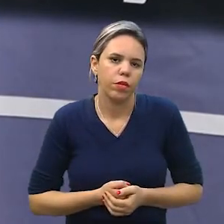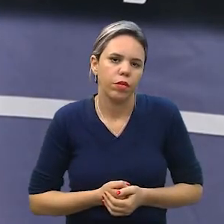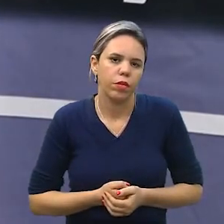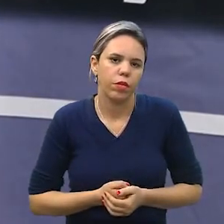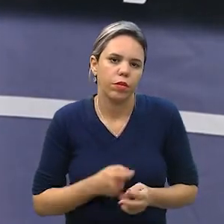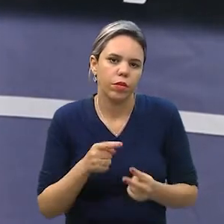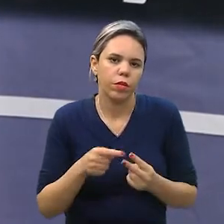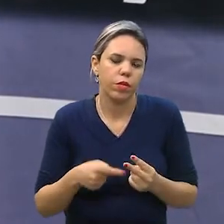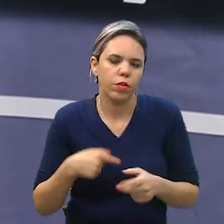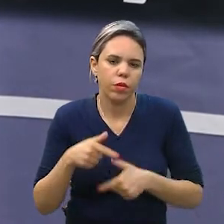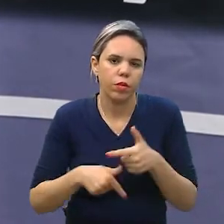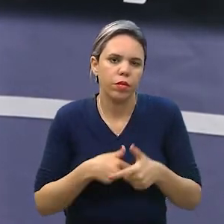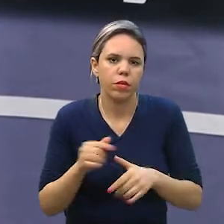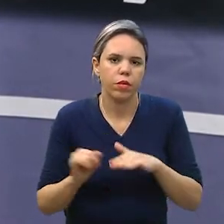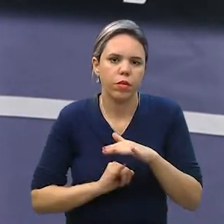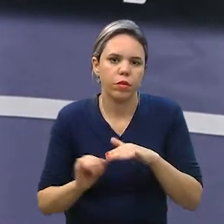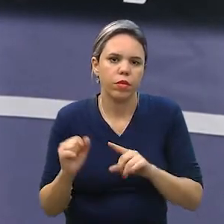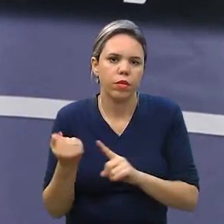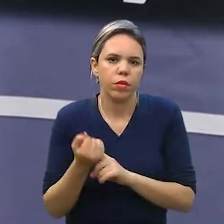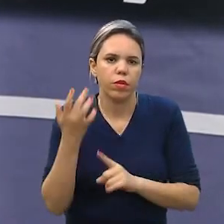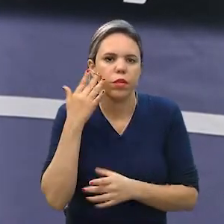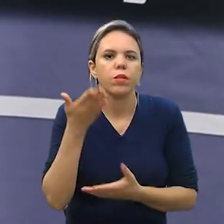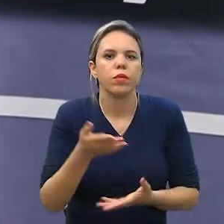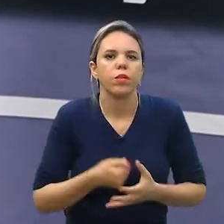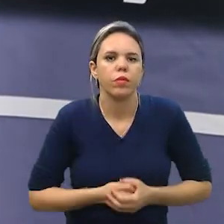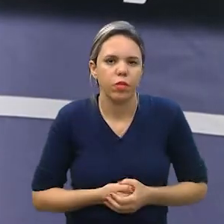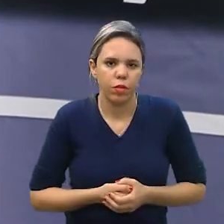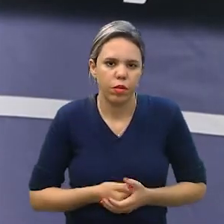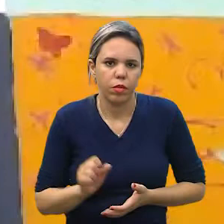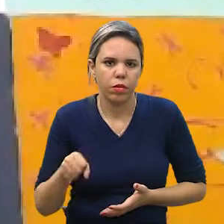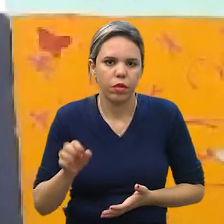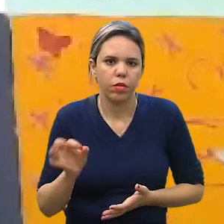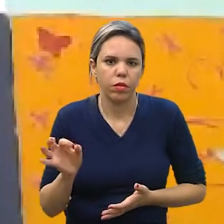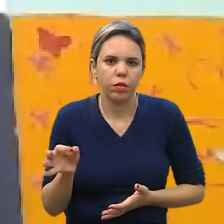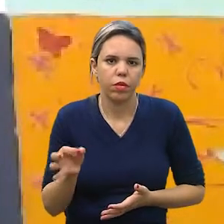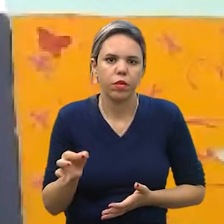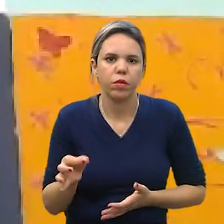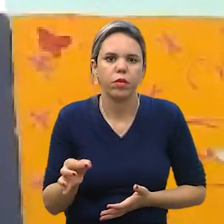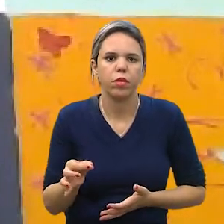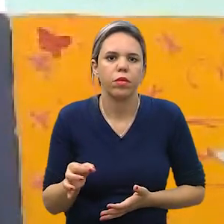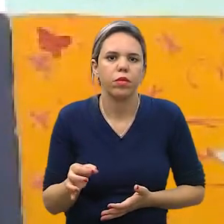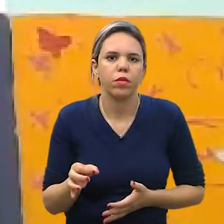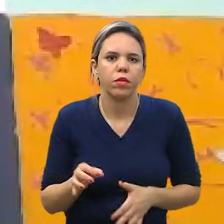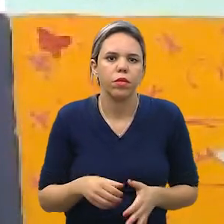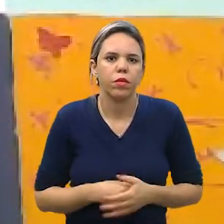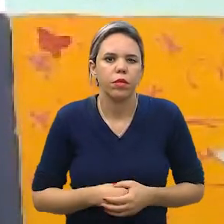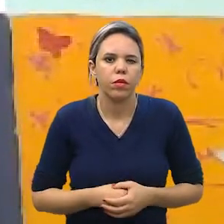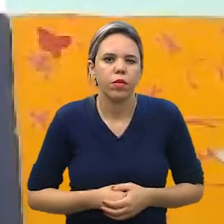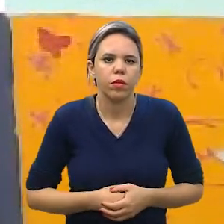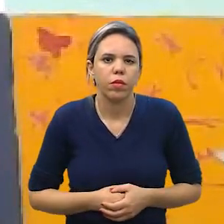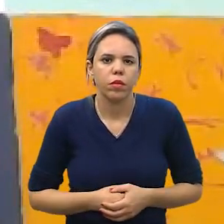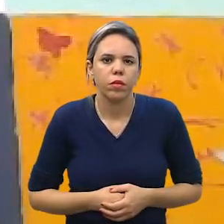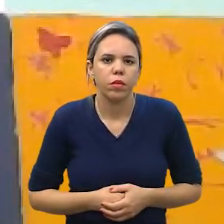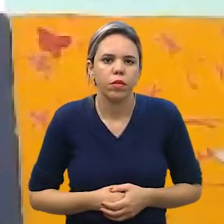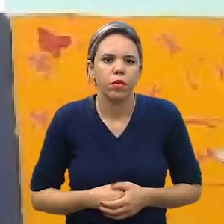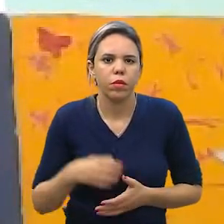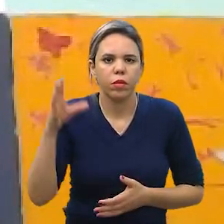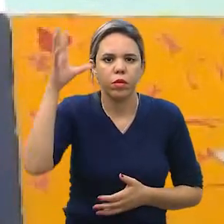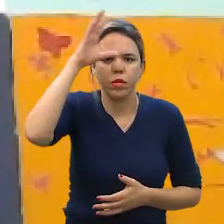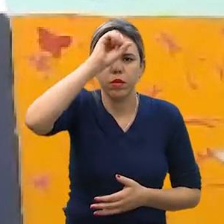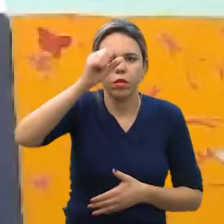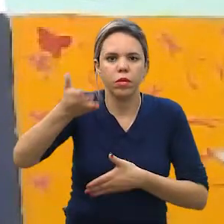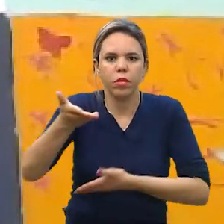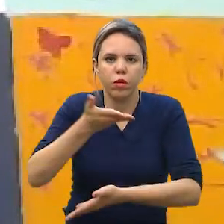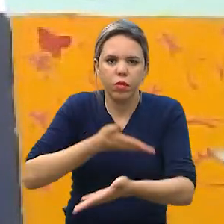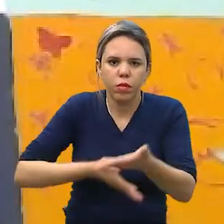mão dupla trabalhar com entidade social? Com certeza, Mariana. E assim, tem sido um